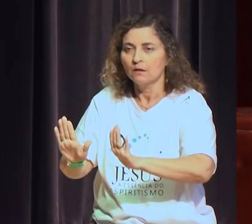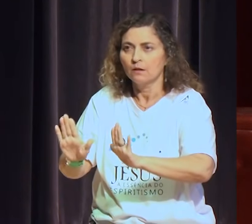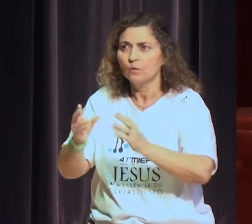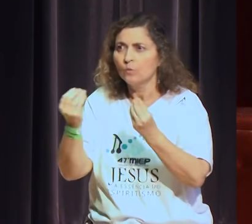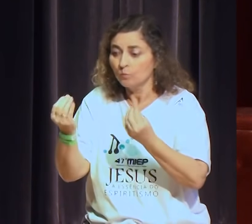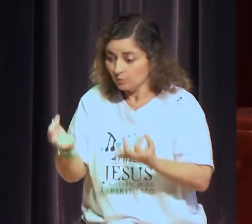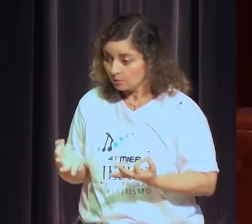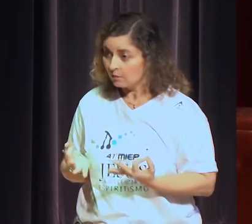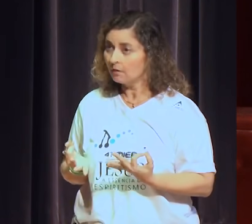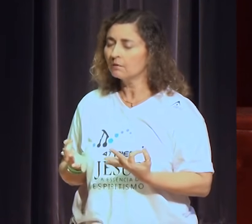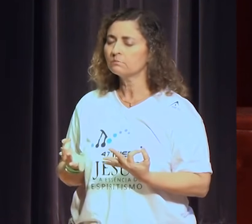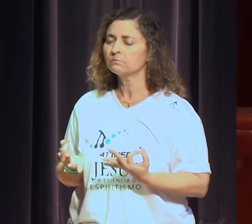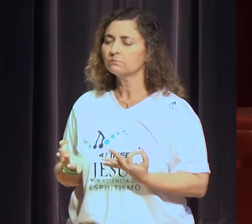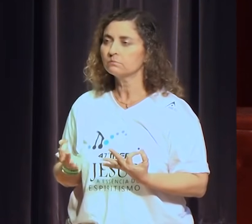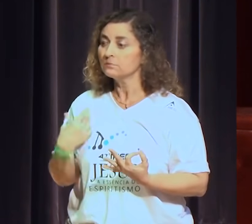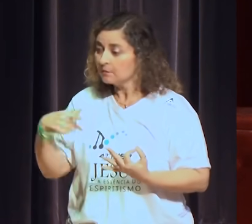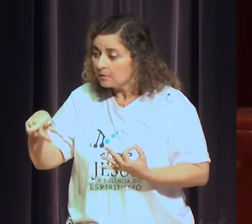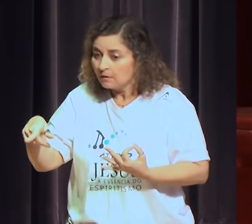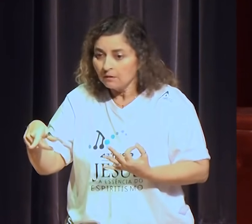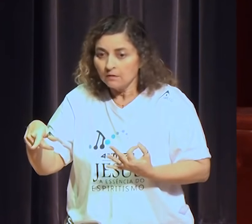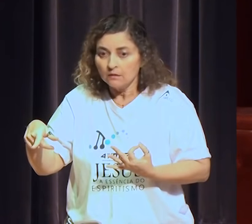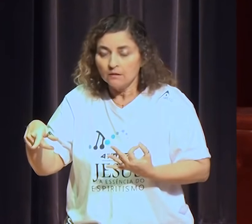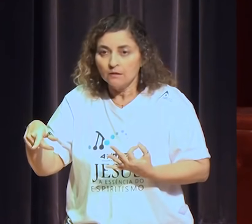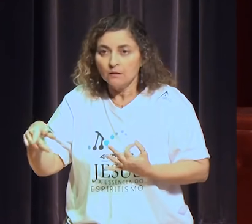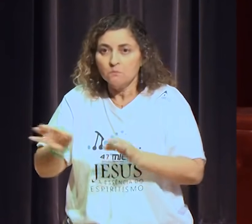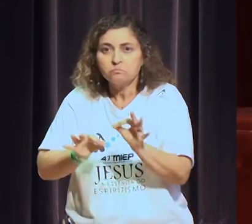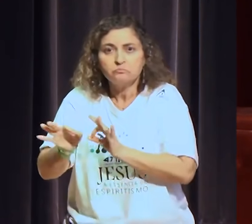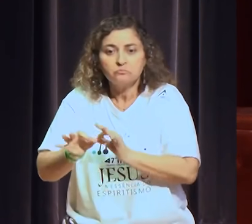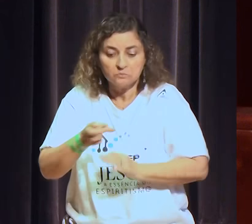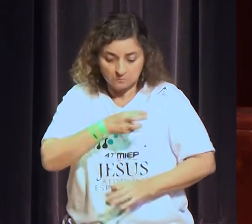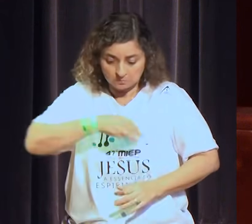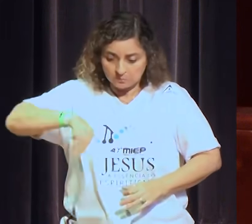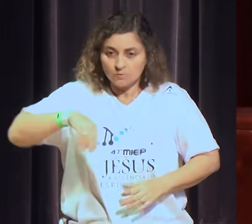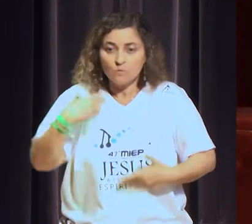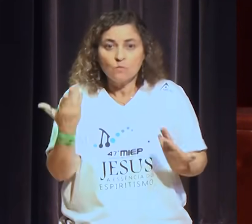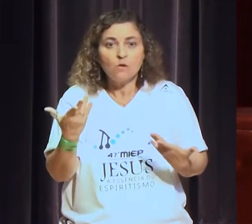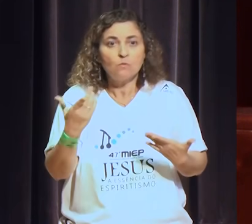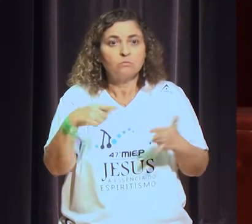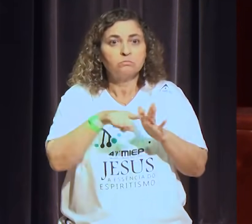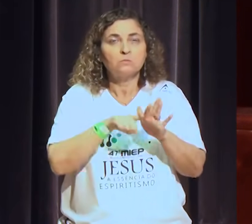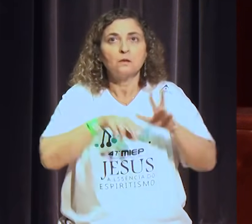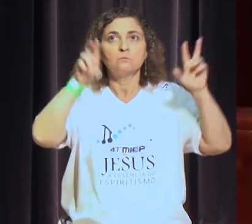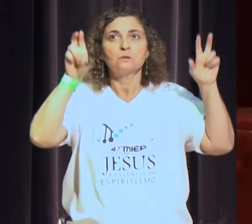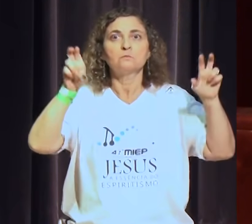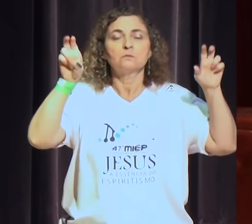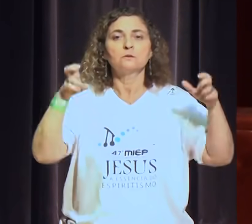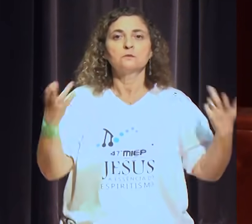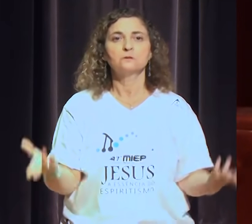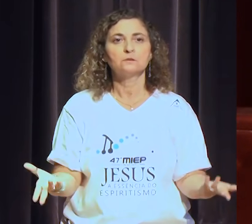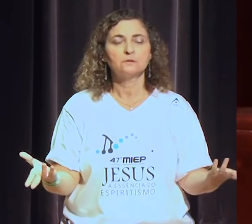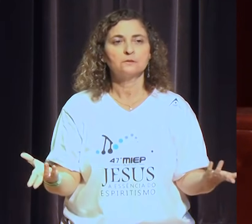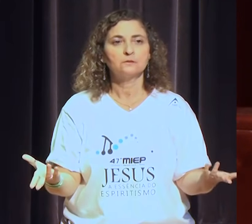Ela não perguntou. Espera aí, Chico. Buda é ministro de que pasta?